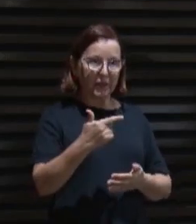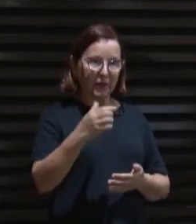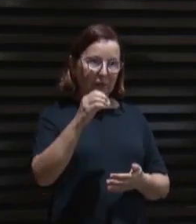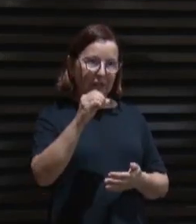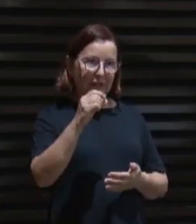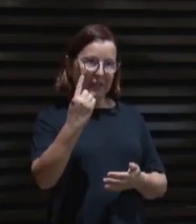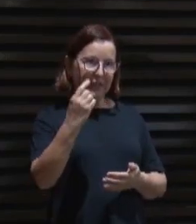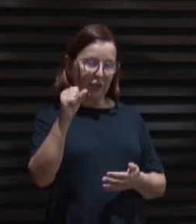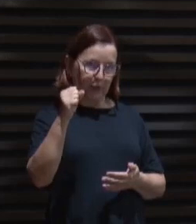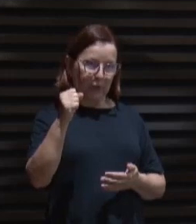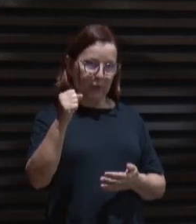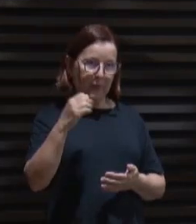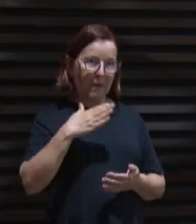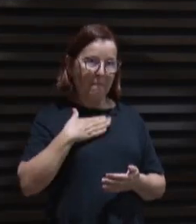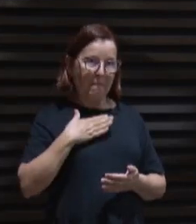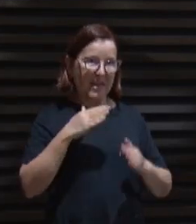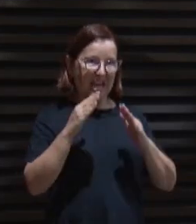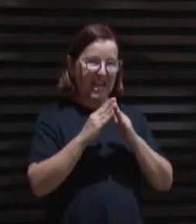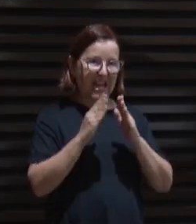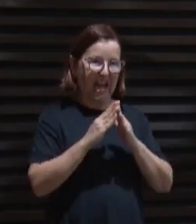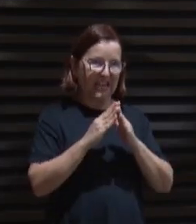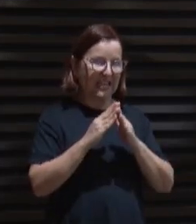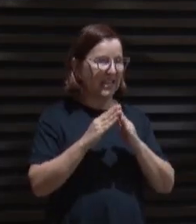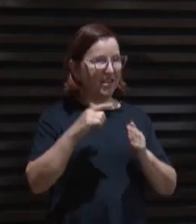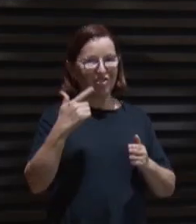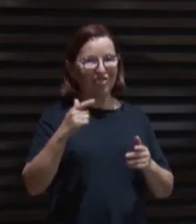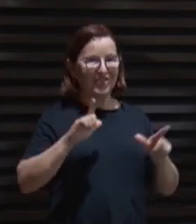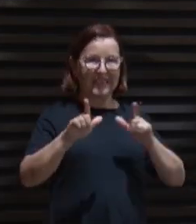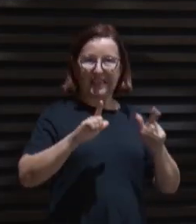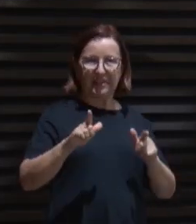casa. Eu cortei o jornal.